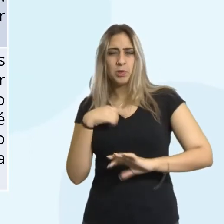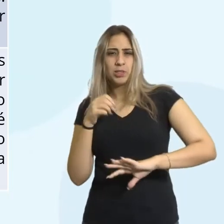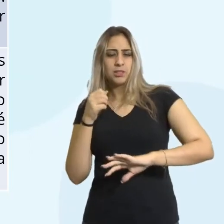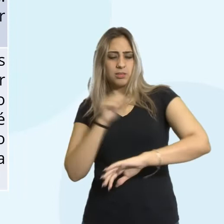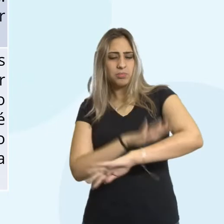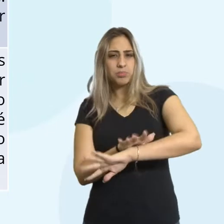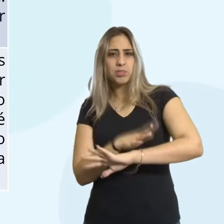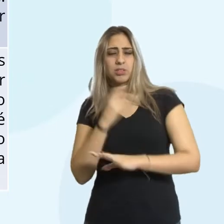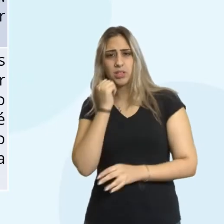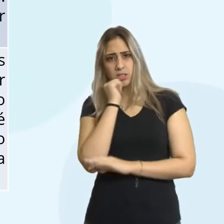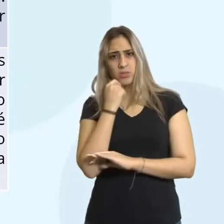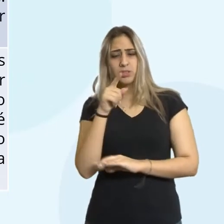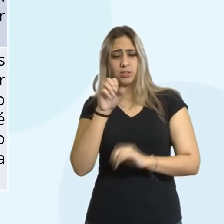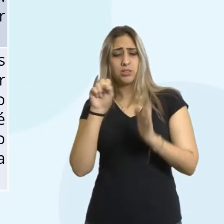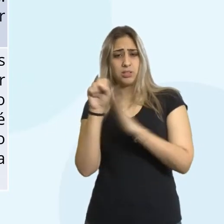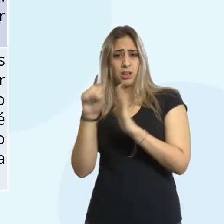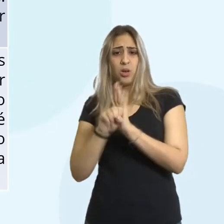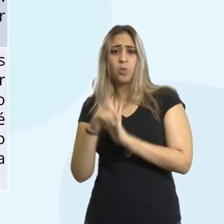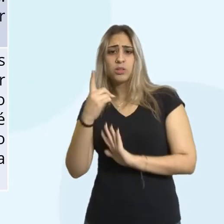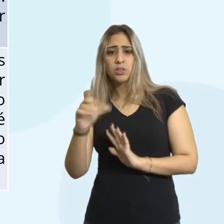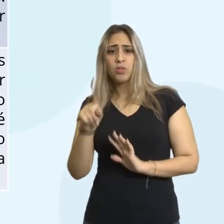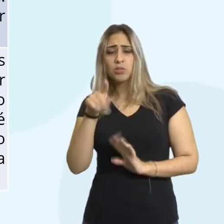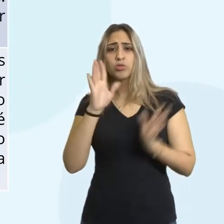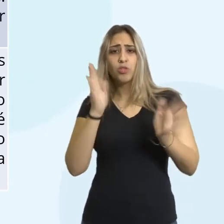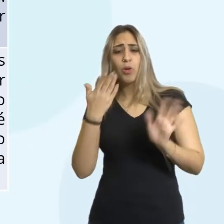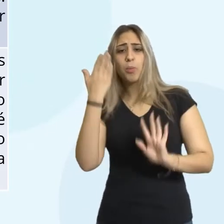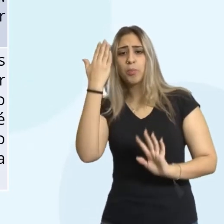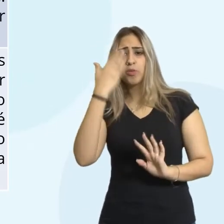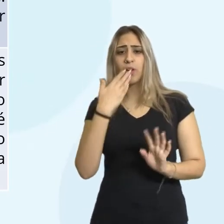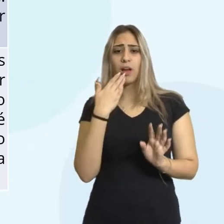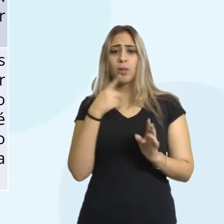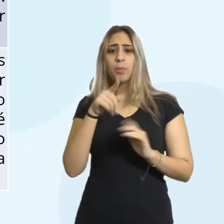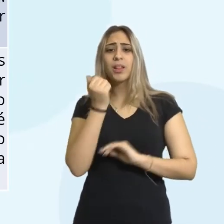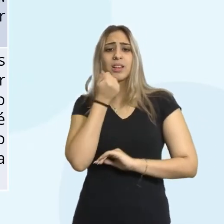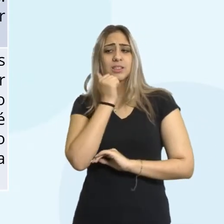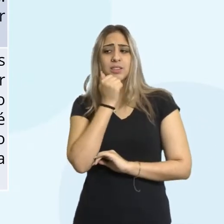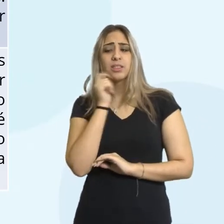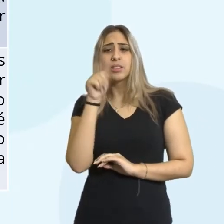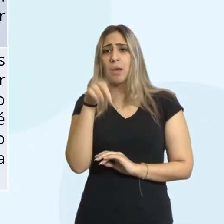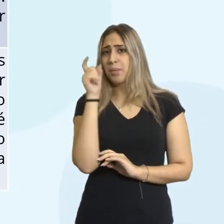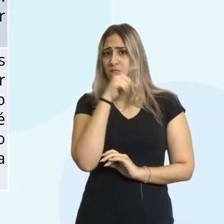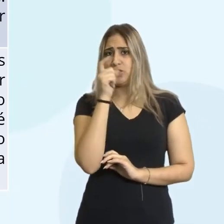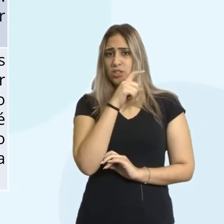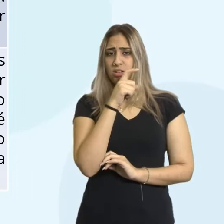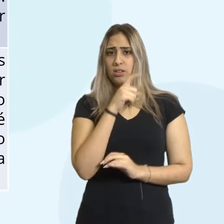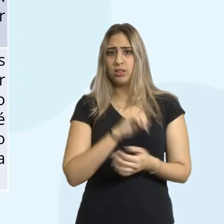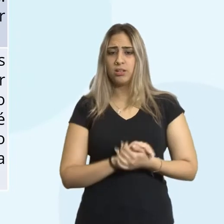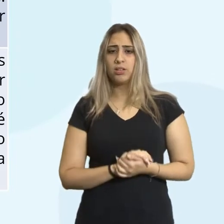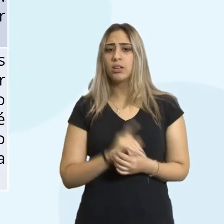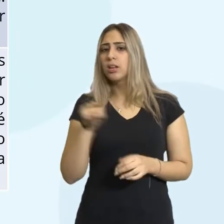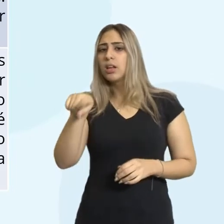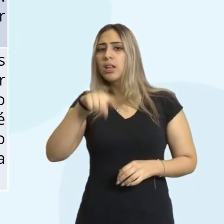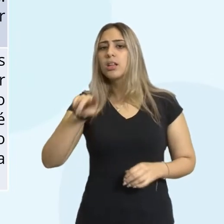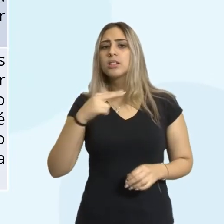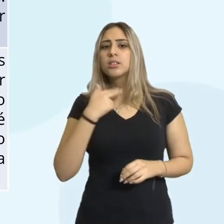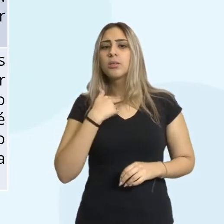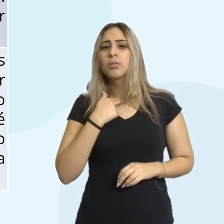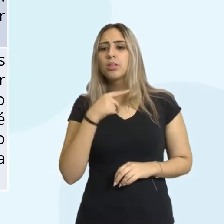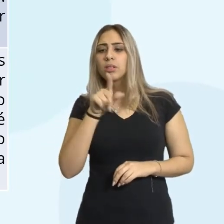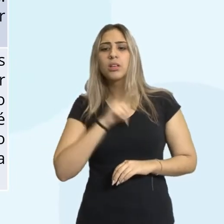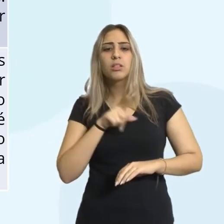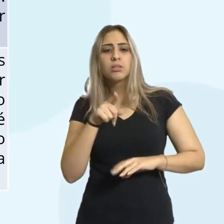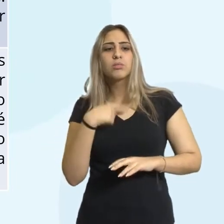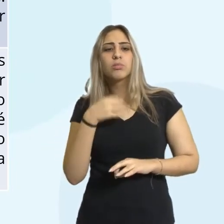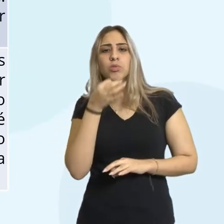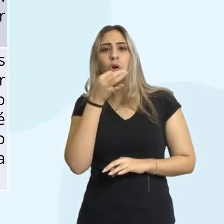aí que eles falavam século 19 isso já foi provado pela ciência que é mentira então eles não podem ter esse tipo de